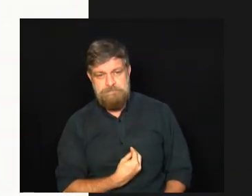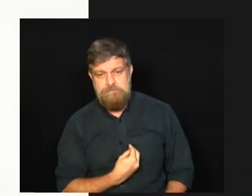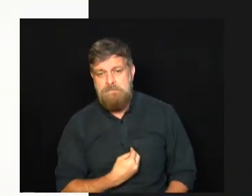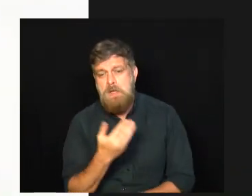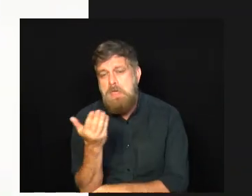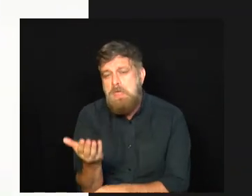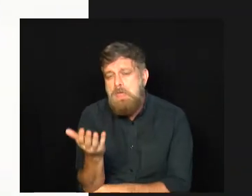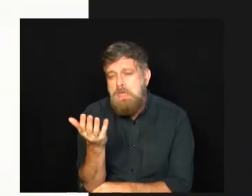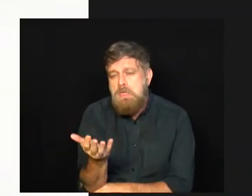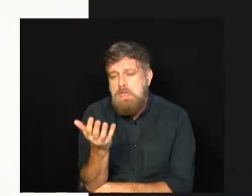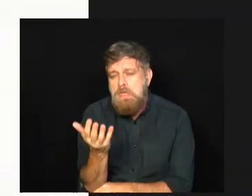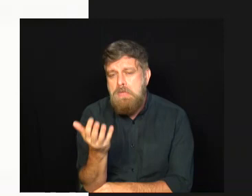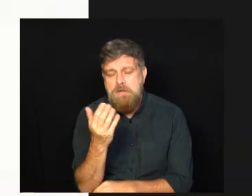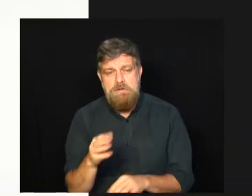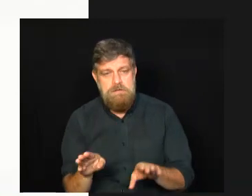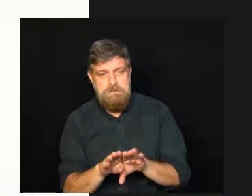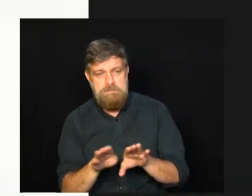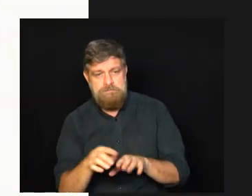pedintes,